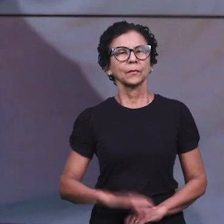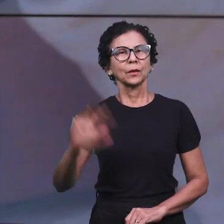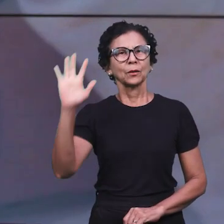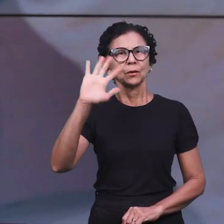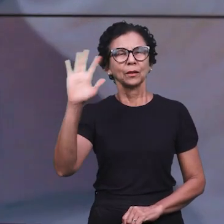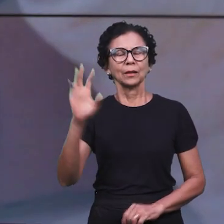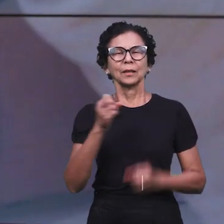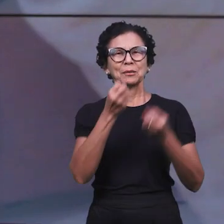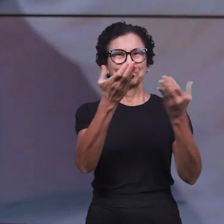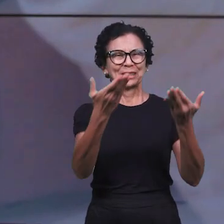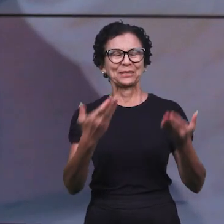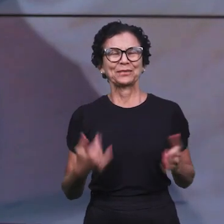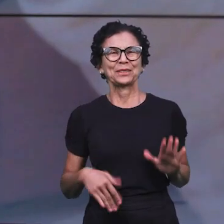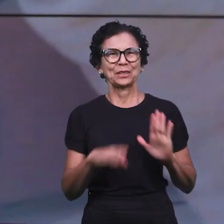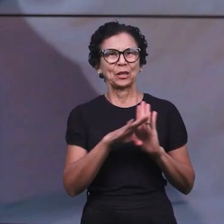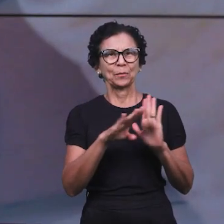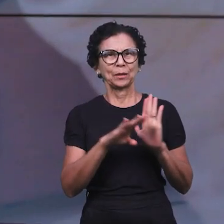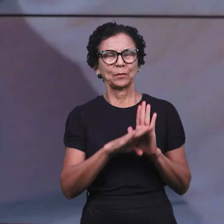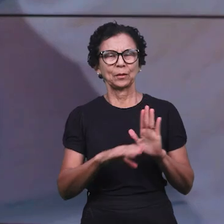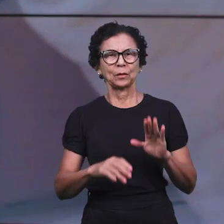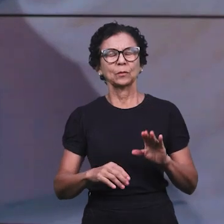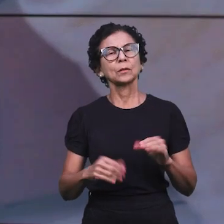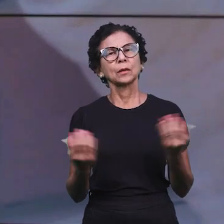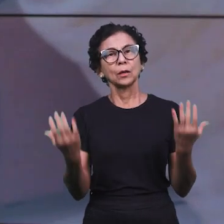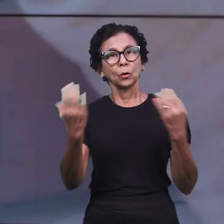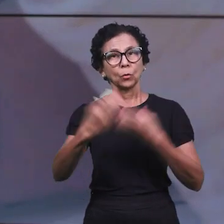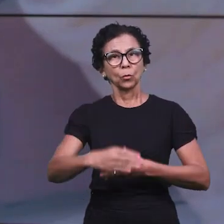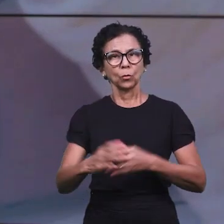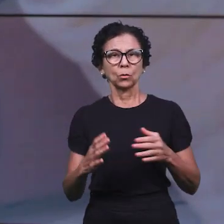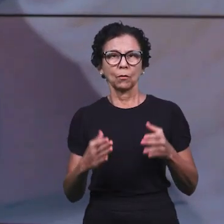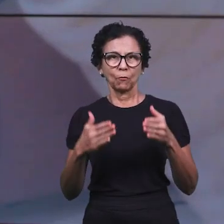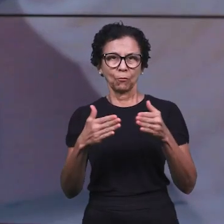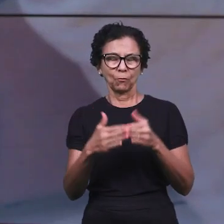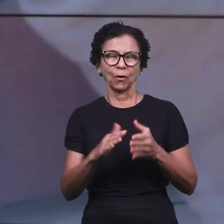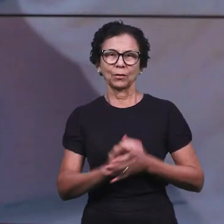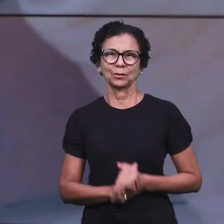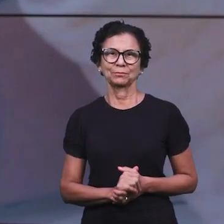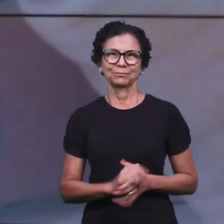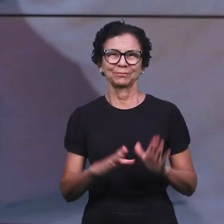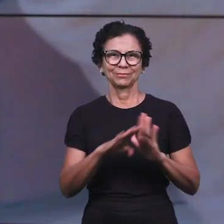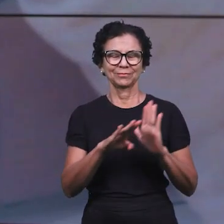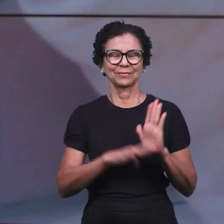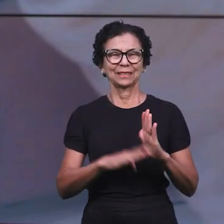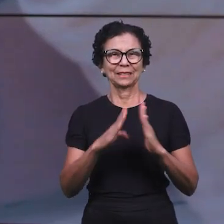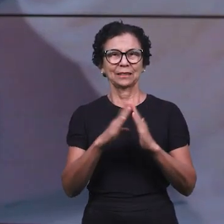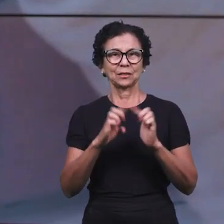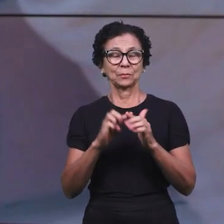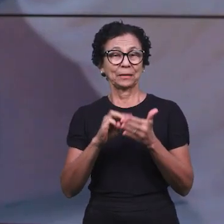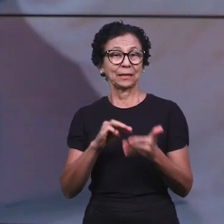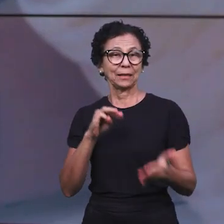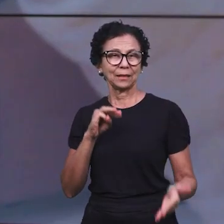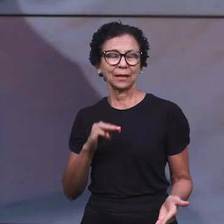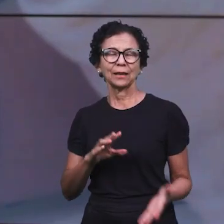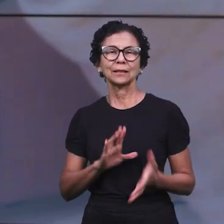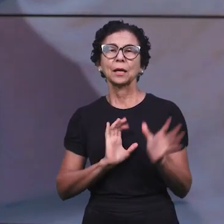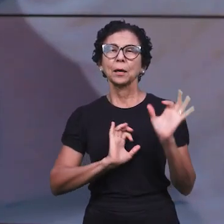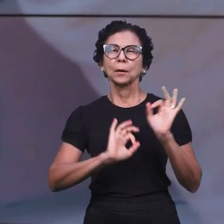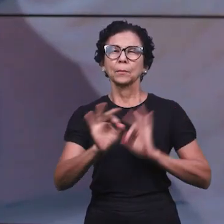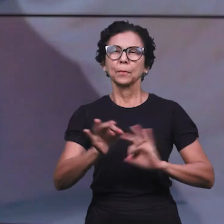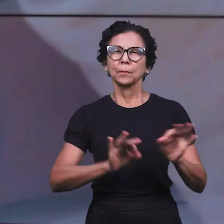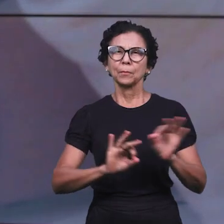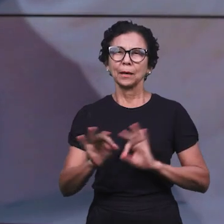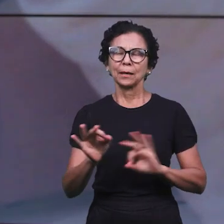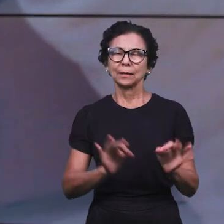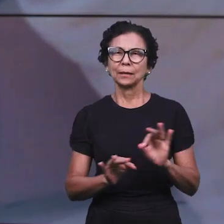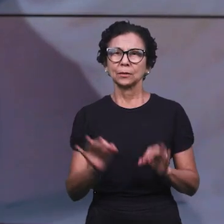Olá, seja muito bem-vindo ao programa Foco nos Concursos, o programa da Igreja Cristã Maranata, elaborado para quem deseja